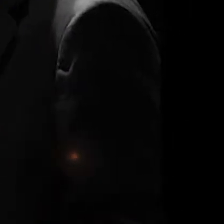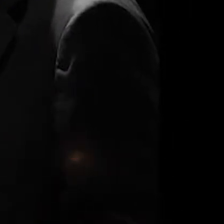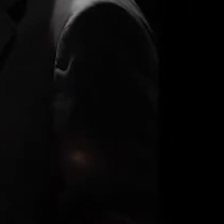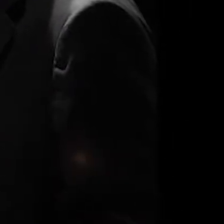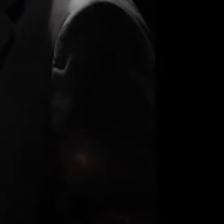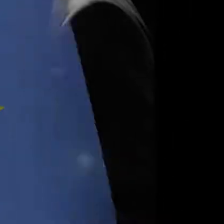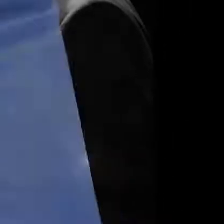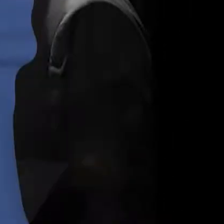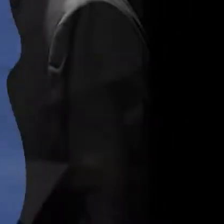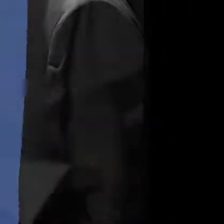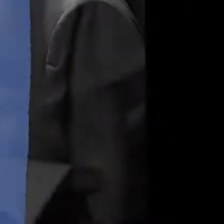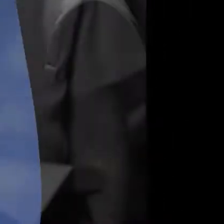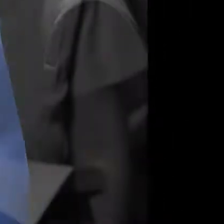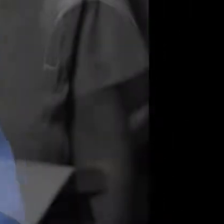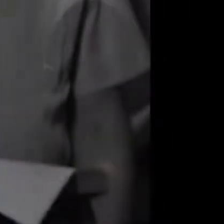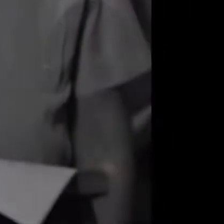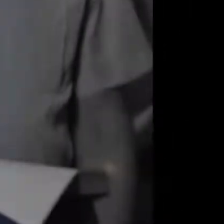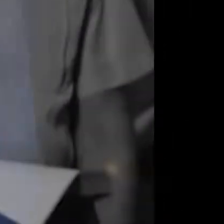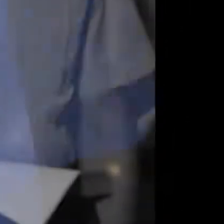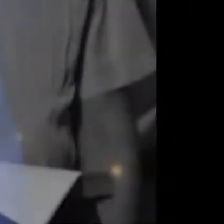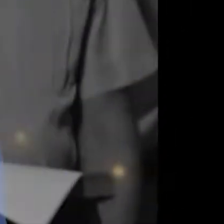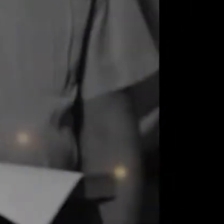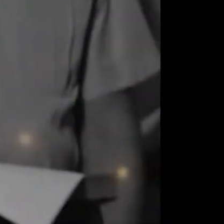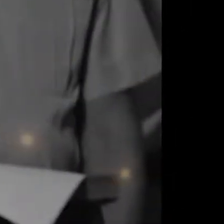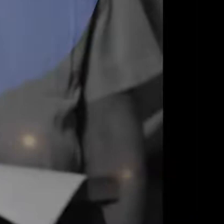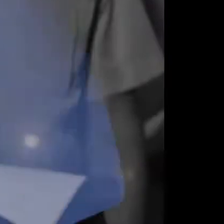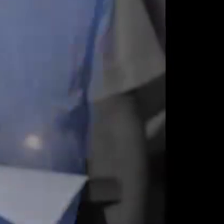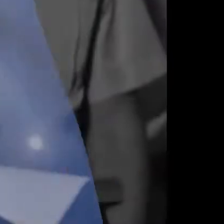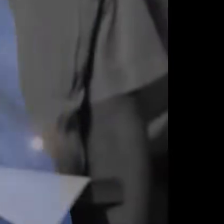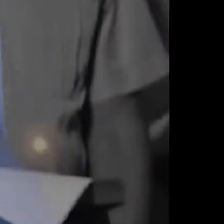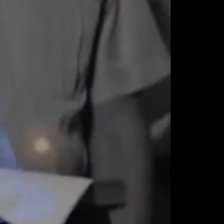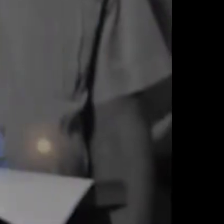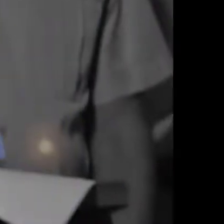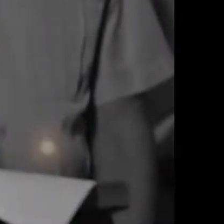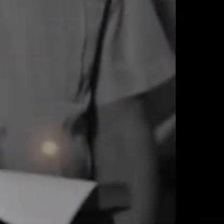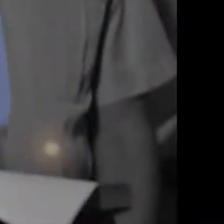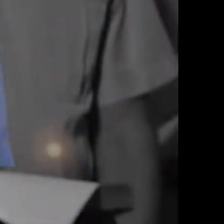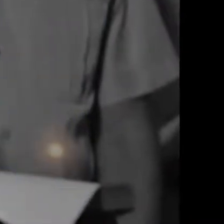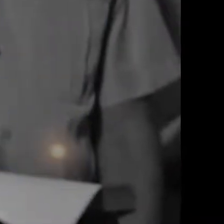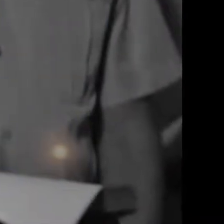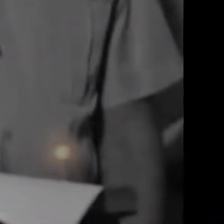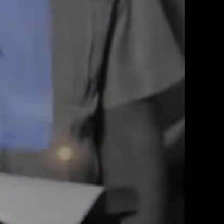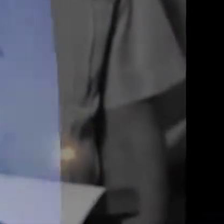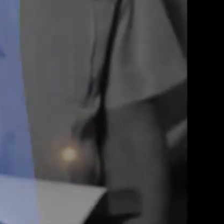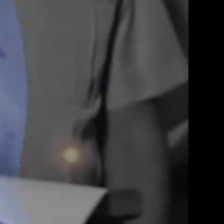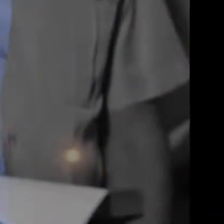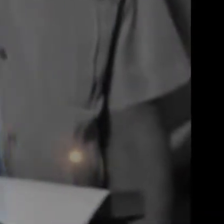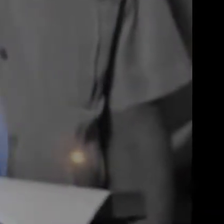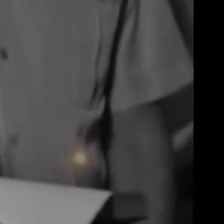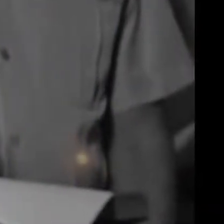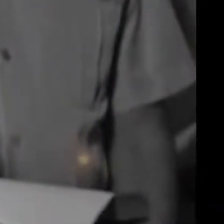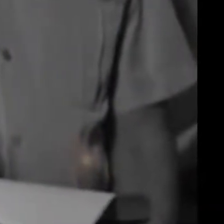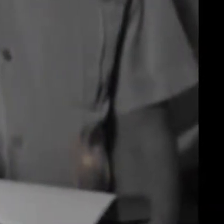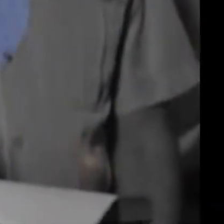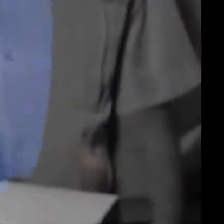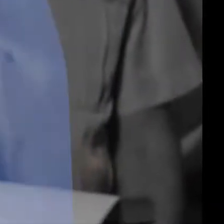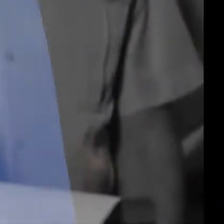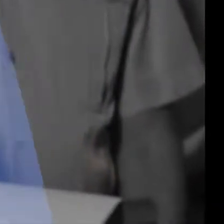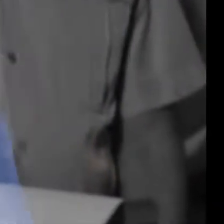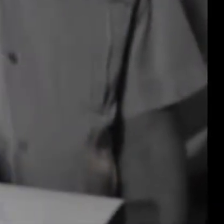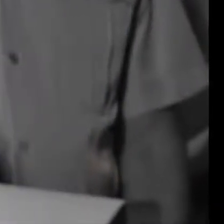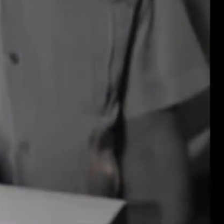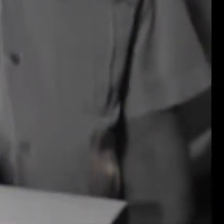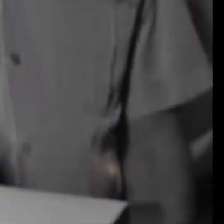municípios do estado. Atuou também na estruturação das forças policiais, com a aquisição de armamentos e de viaturas